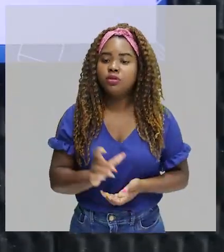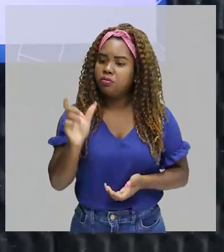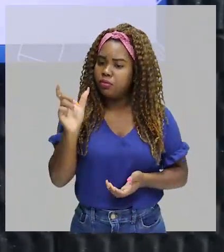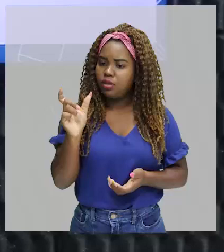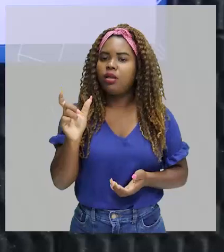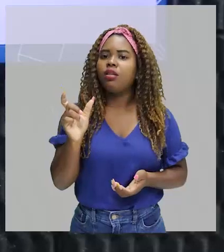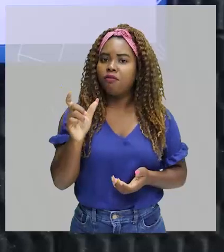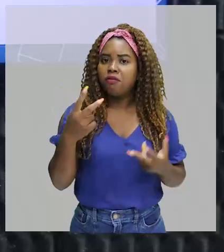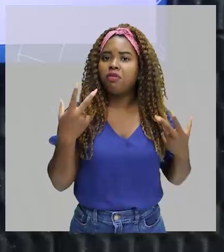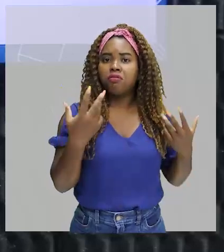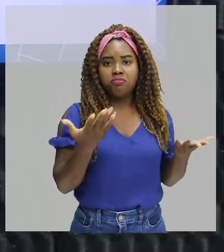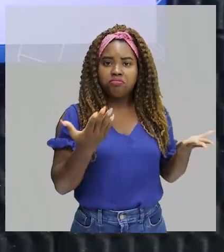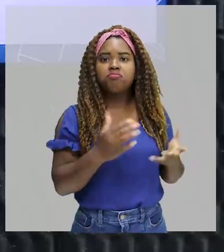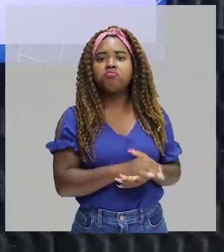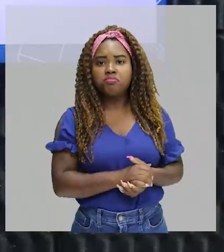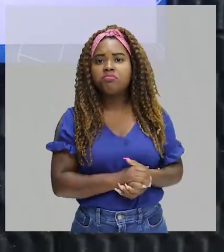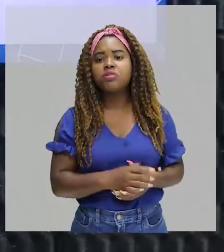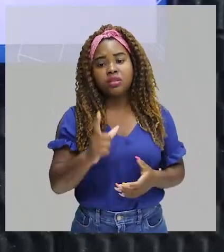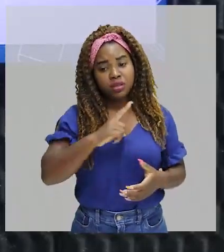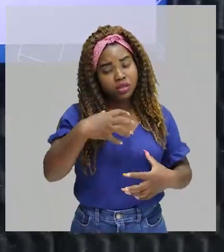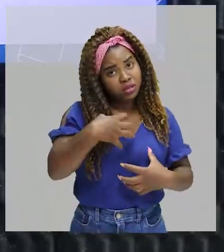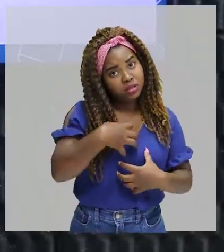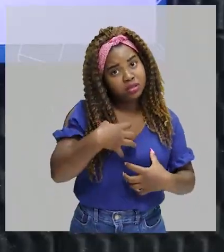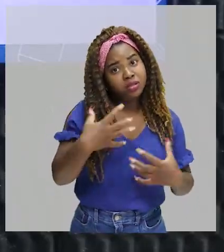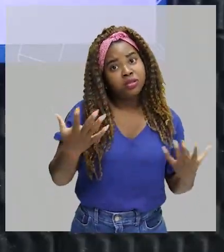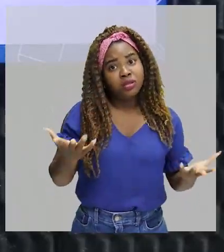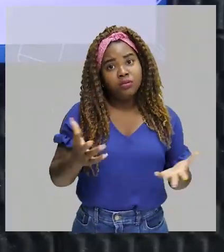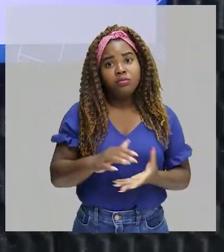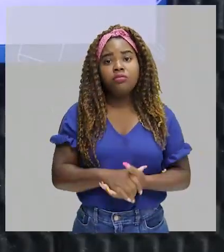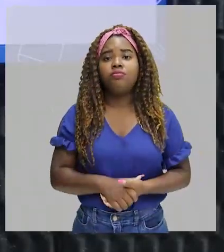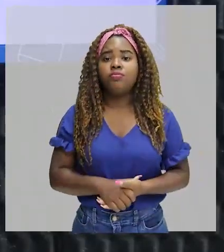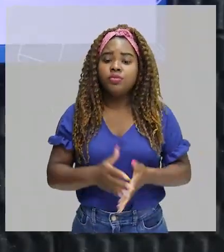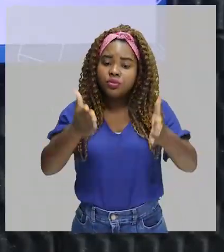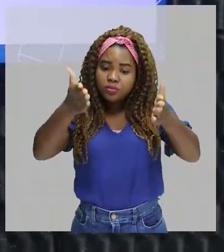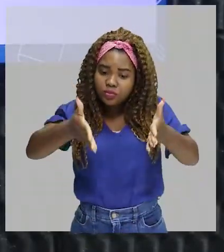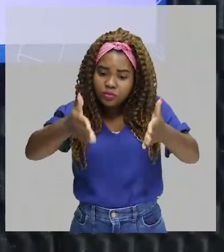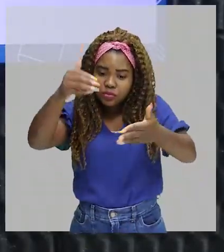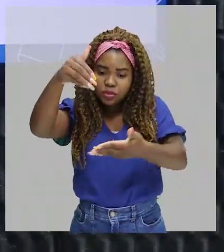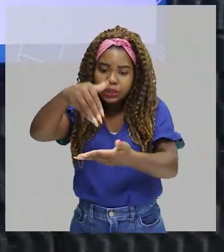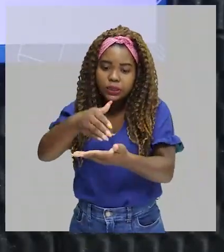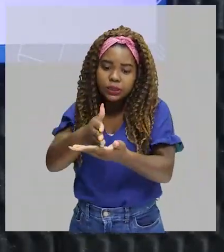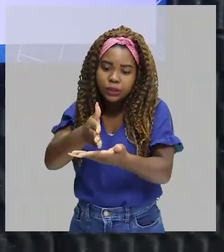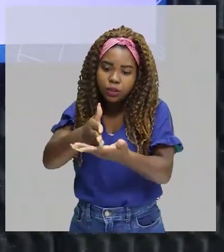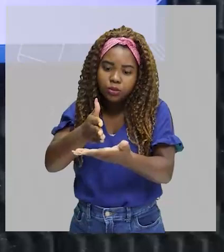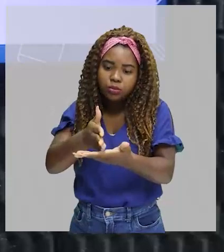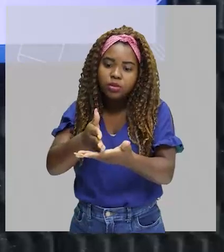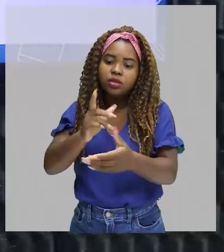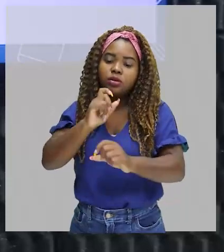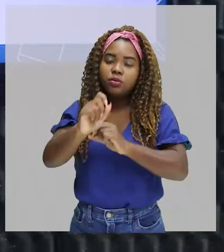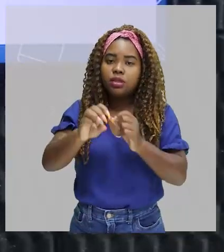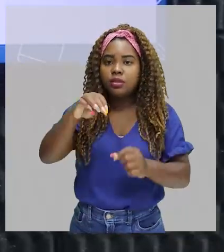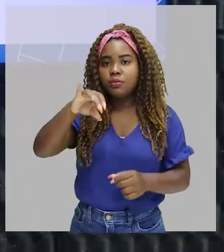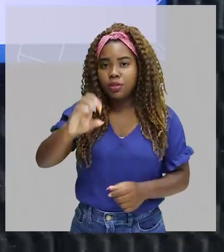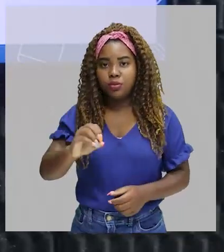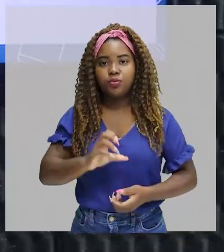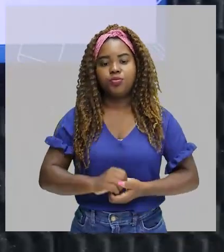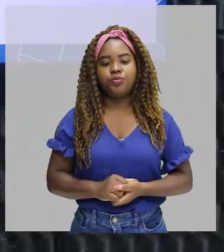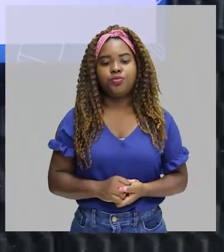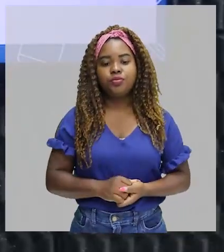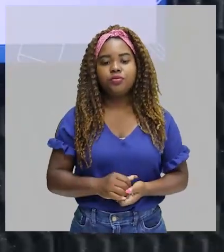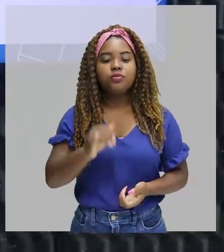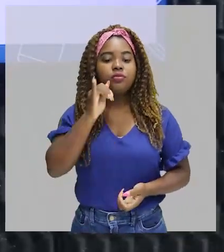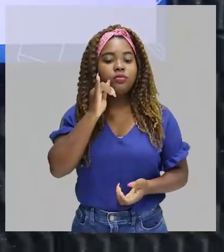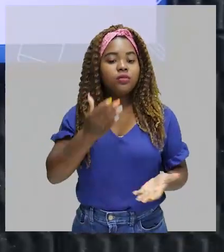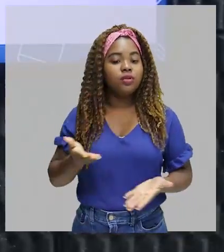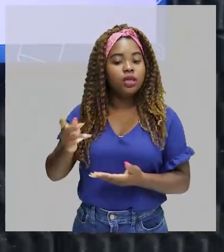muito sugestiva, porque o que não está na ponta, o que não é extremo, só pode ser o quê? Meio, tá bom? Olha esse exemplo aqui. Eu